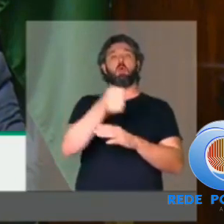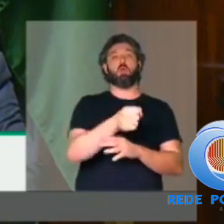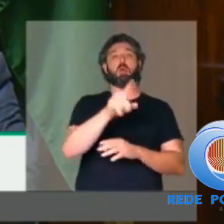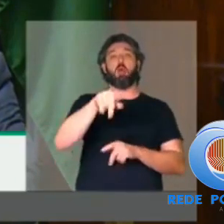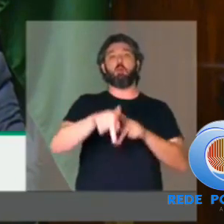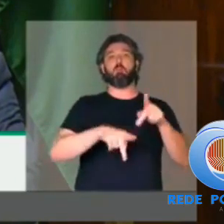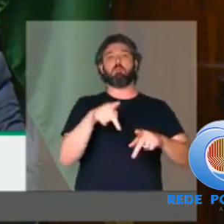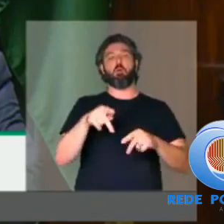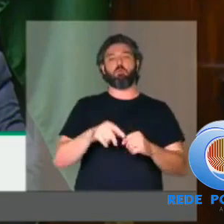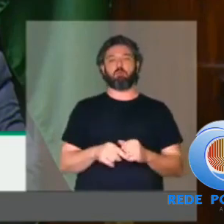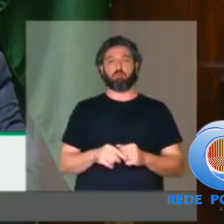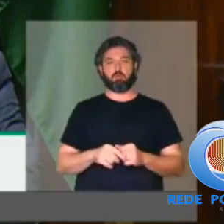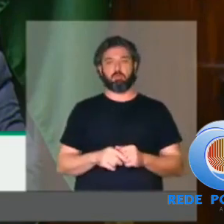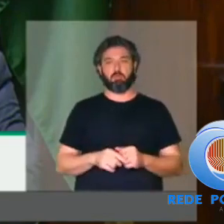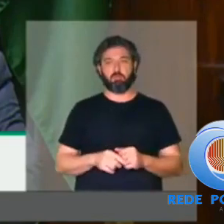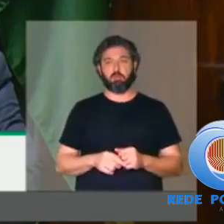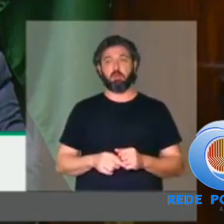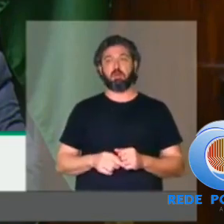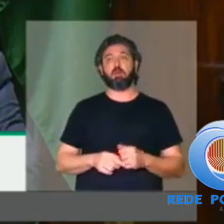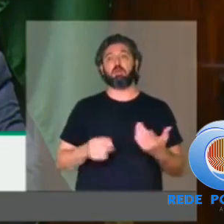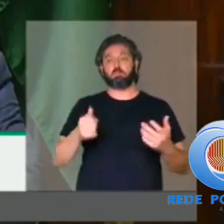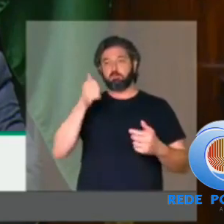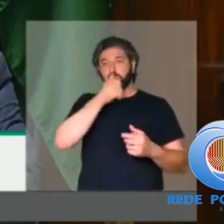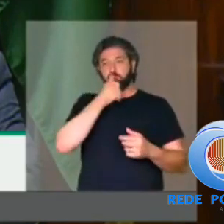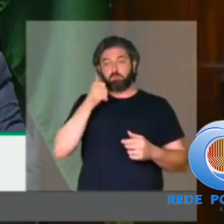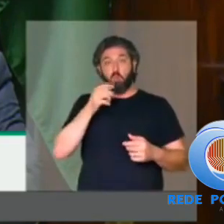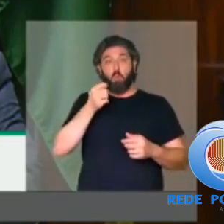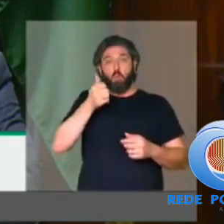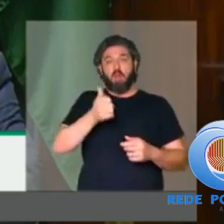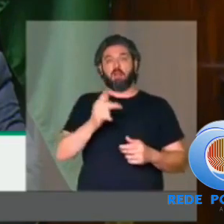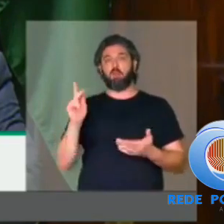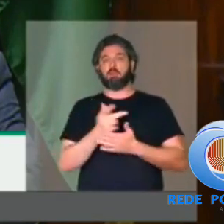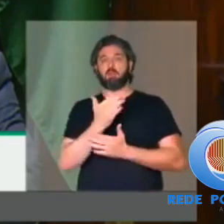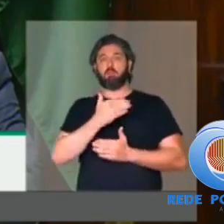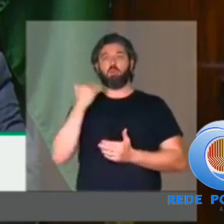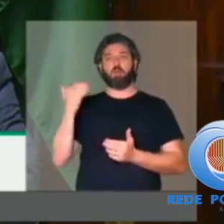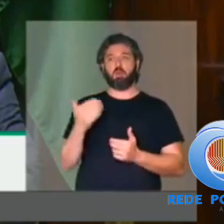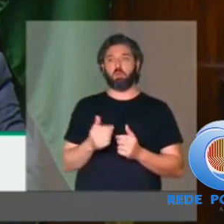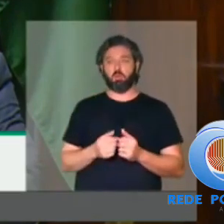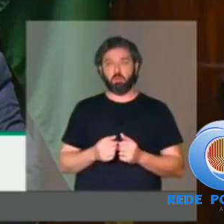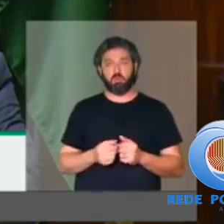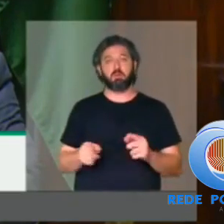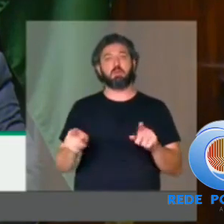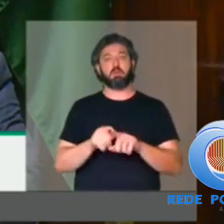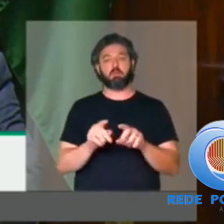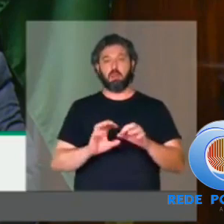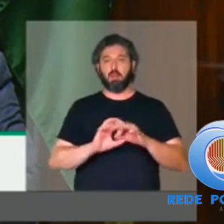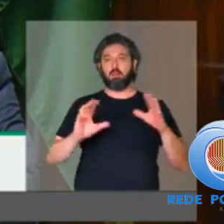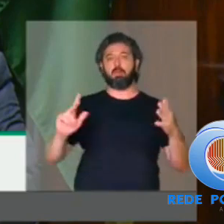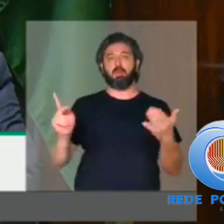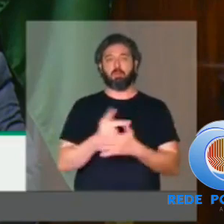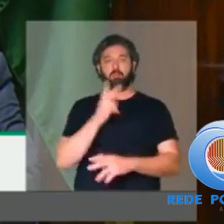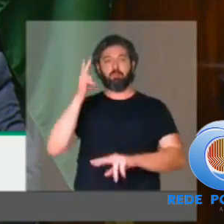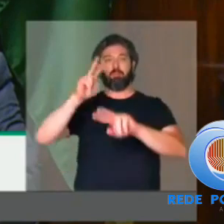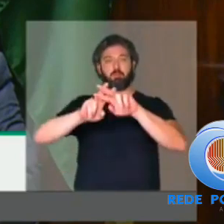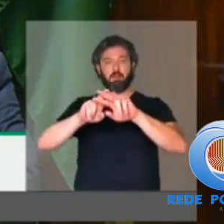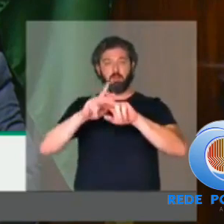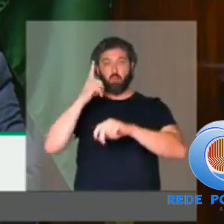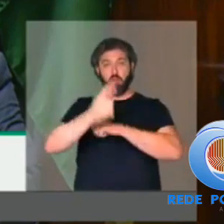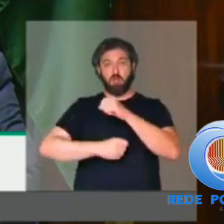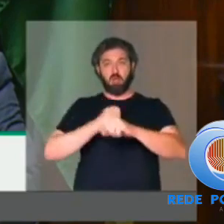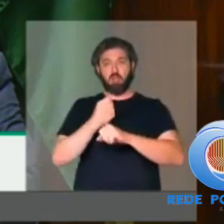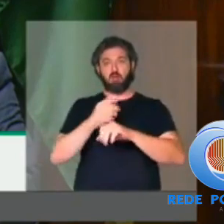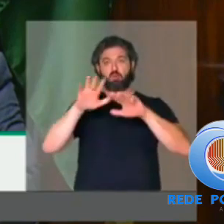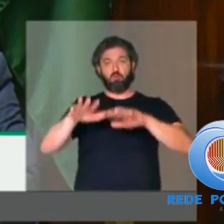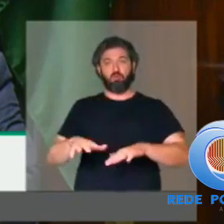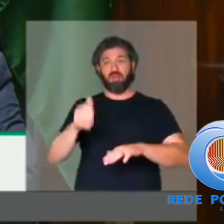puseram, o povo. Essa coragem que lhe custou, quase lhe custou a vida e lhe custou a liberdade. Quase um ano